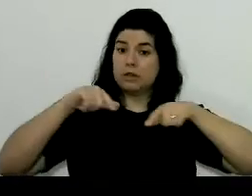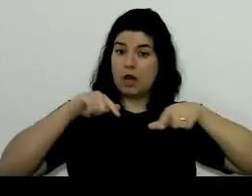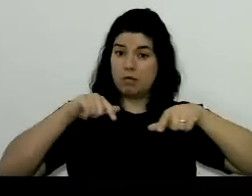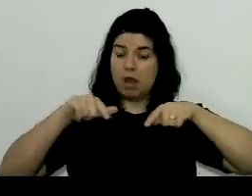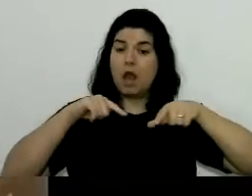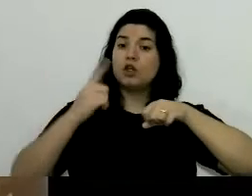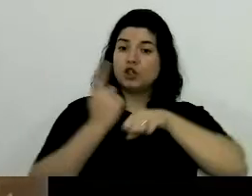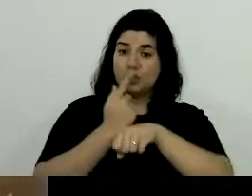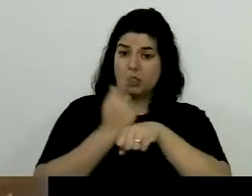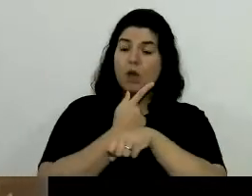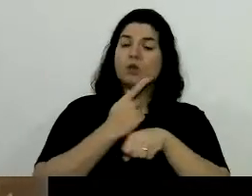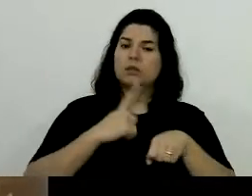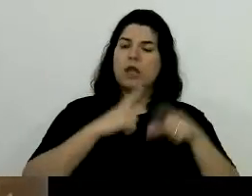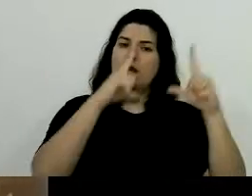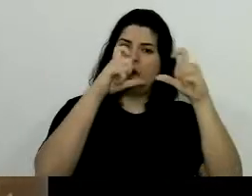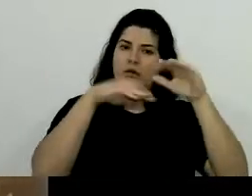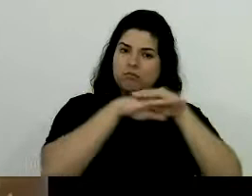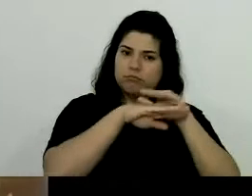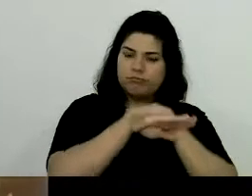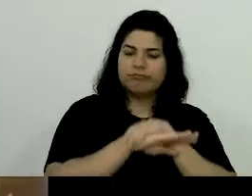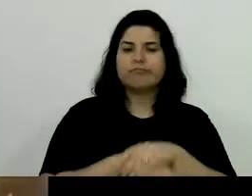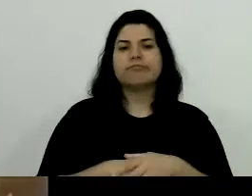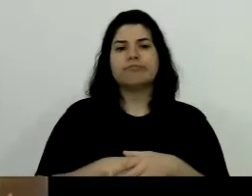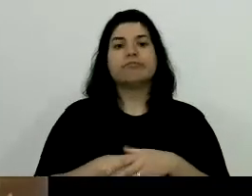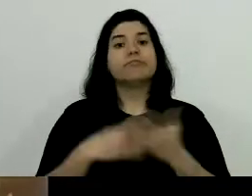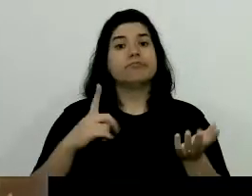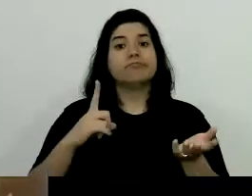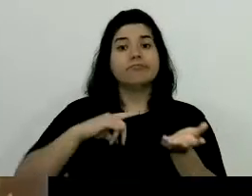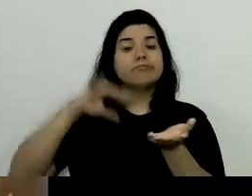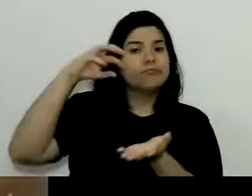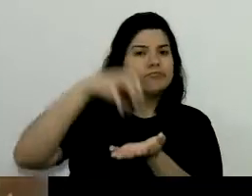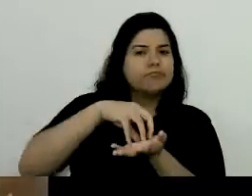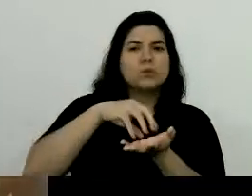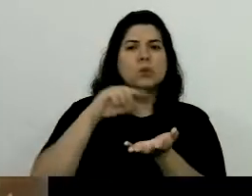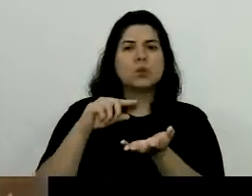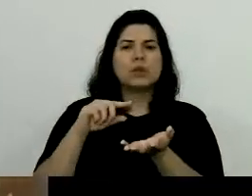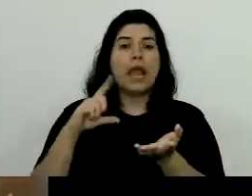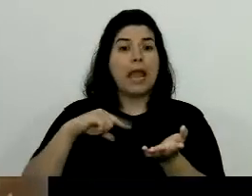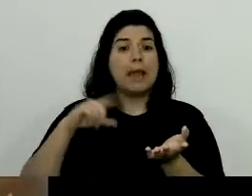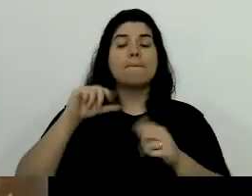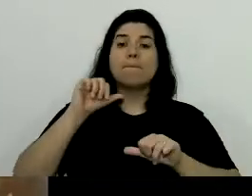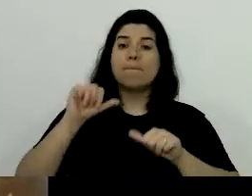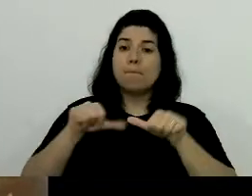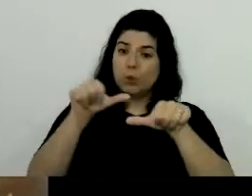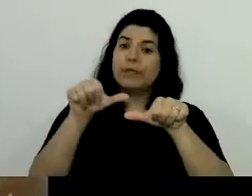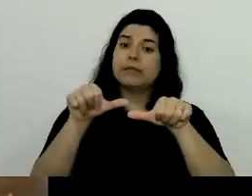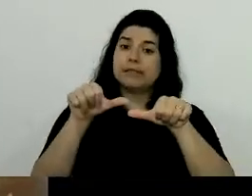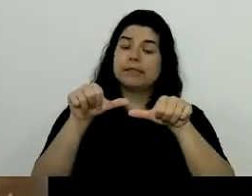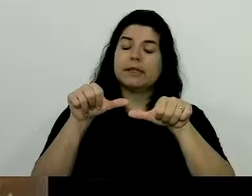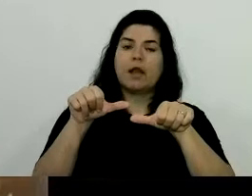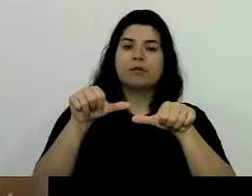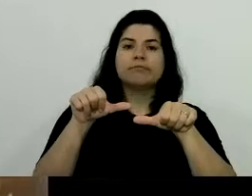desse acervo, tá? Uma questão de partida, uma questão central, essas mudanças, ou algumas delas, né,